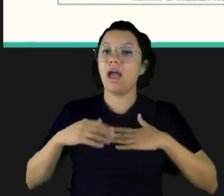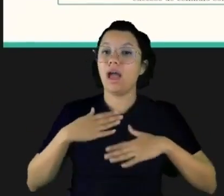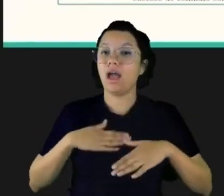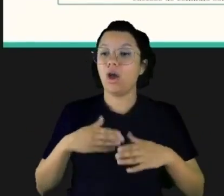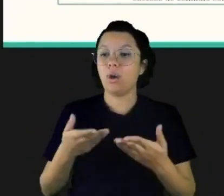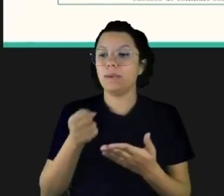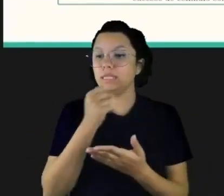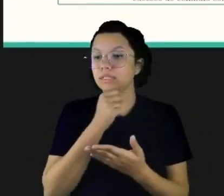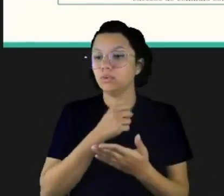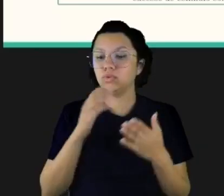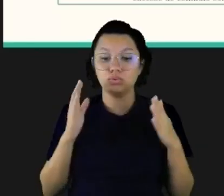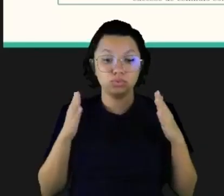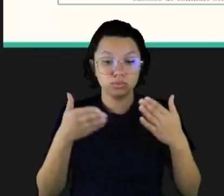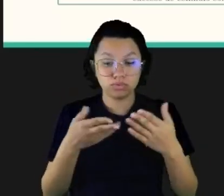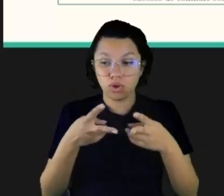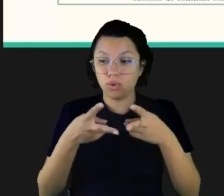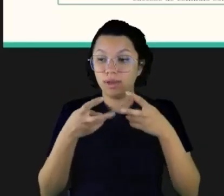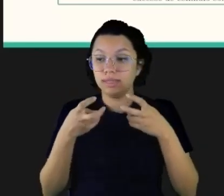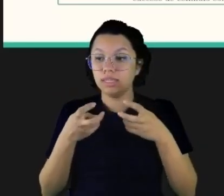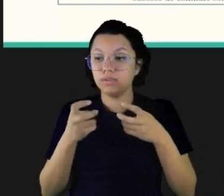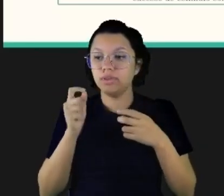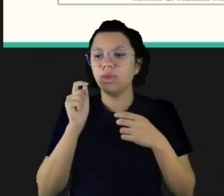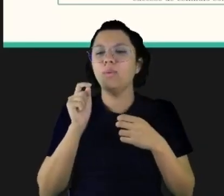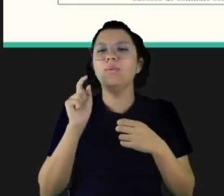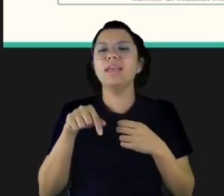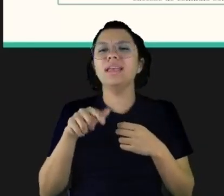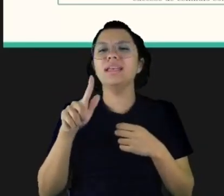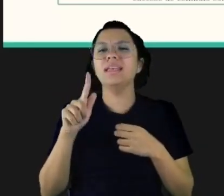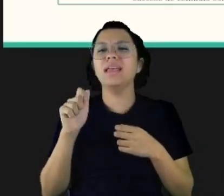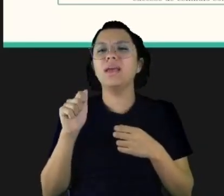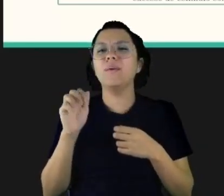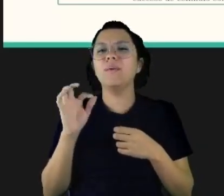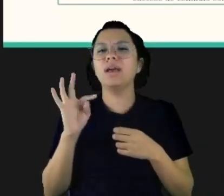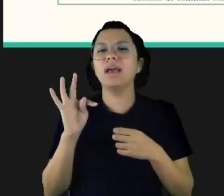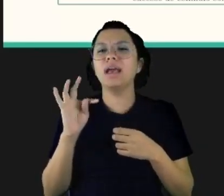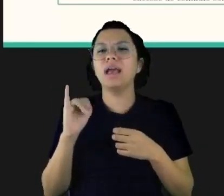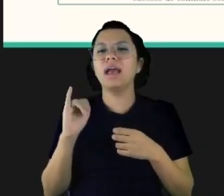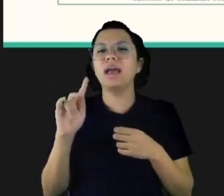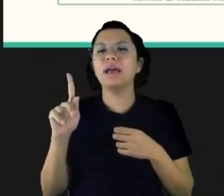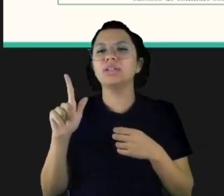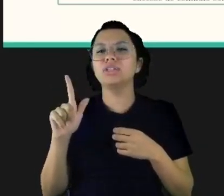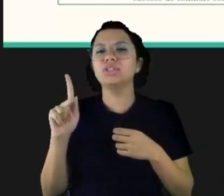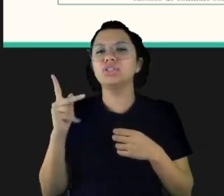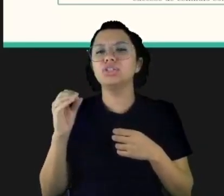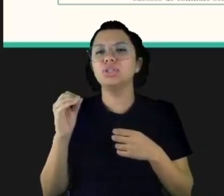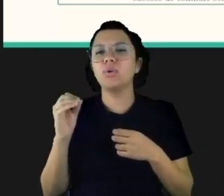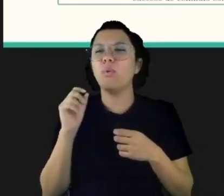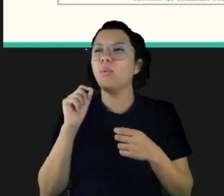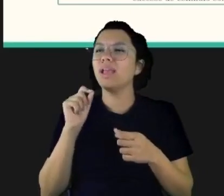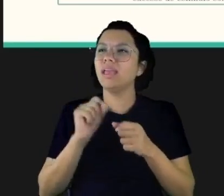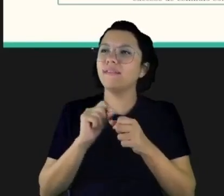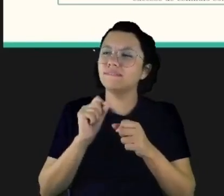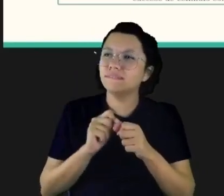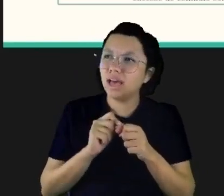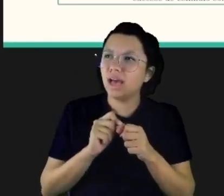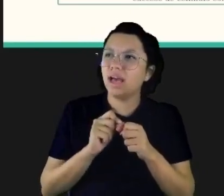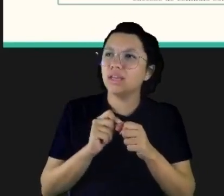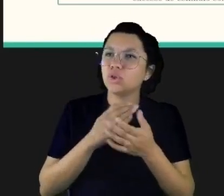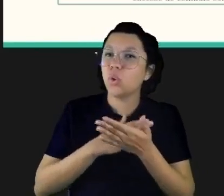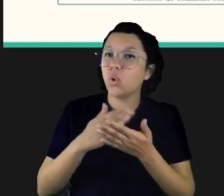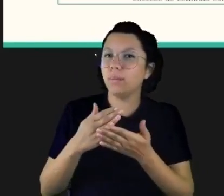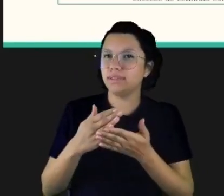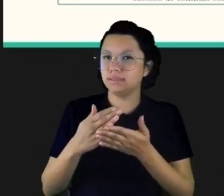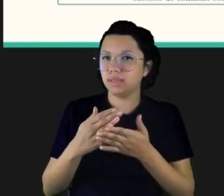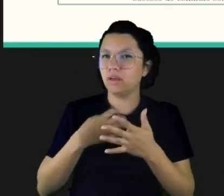gente identificar o gatilho dos sintomas. Pode ser tudo isso, pode ser os sentimentos de